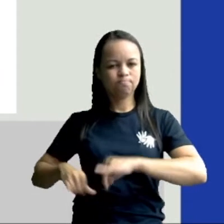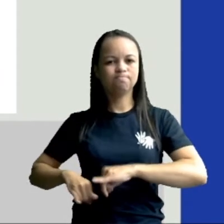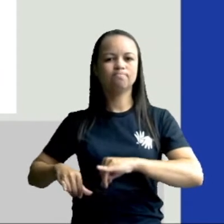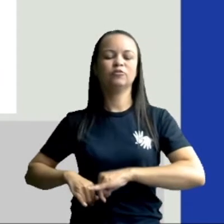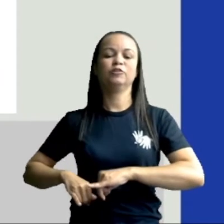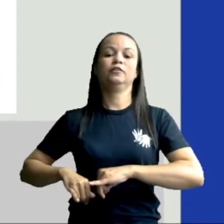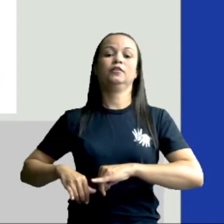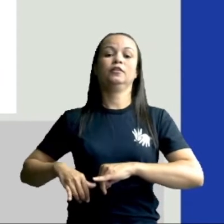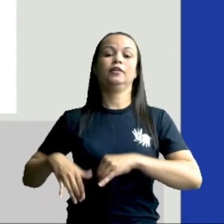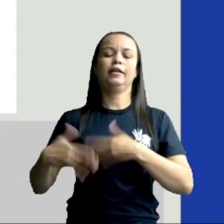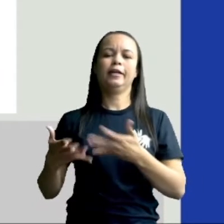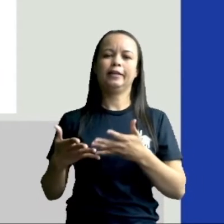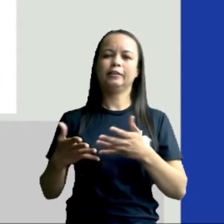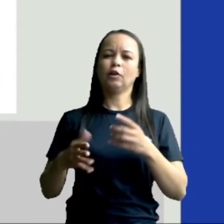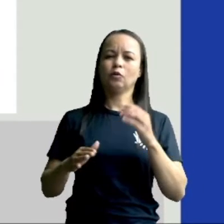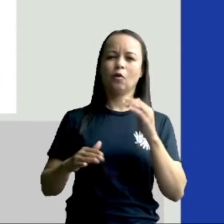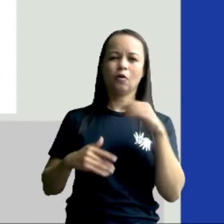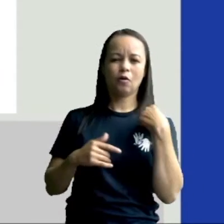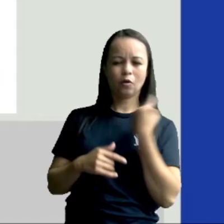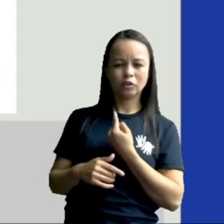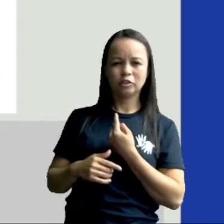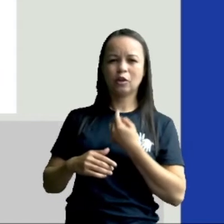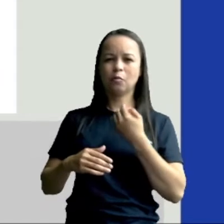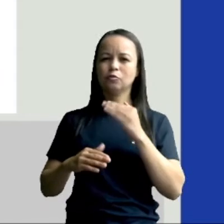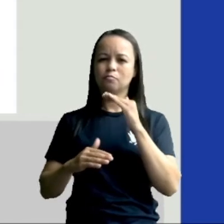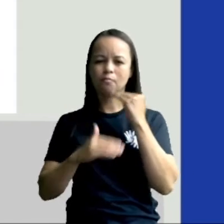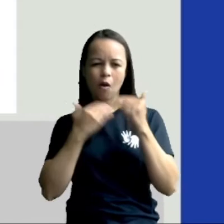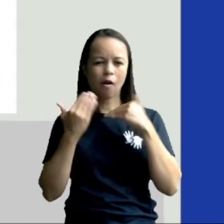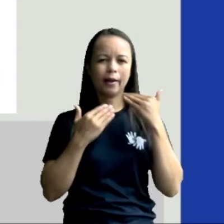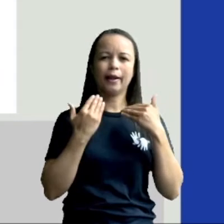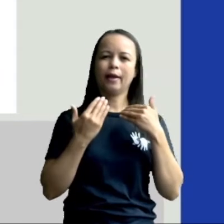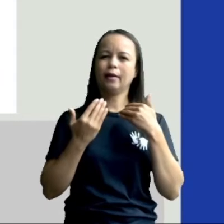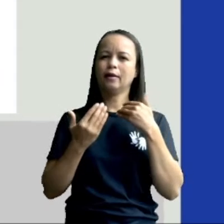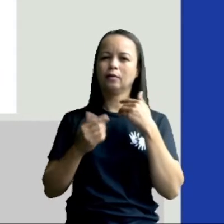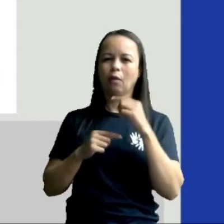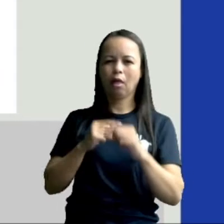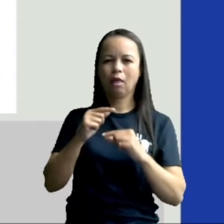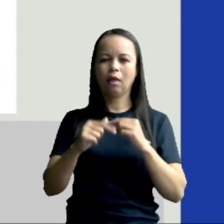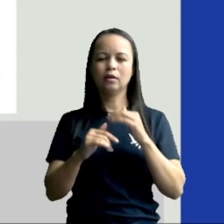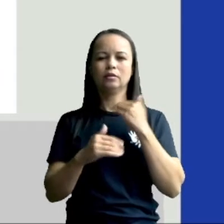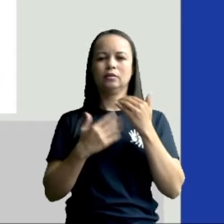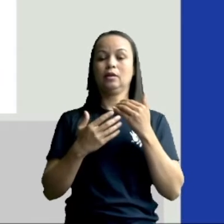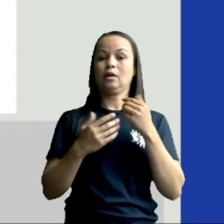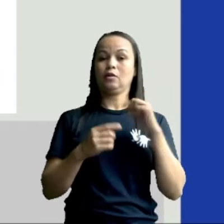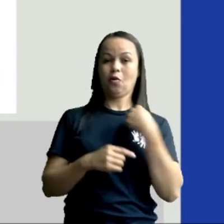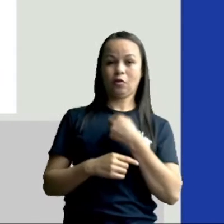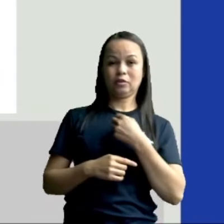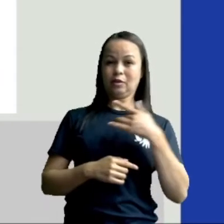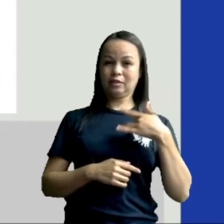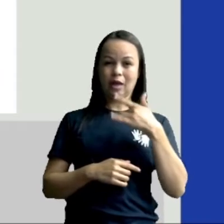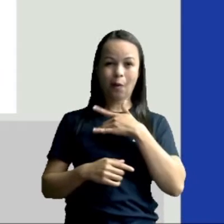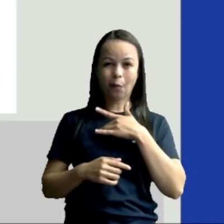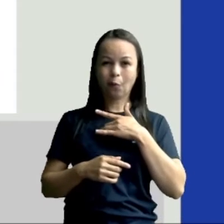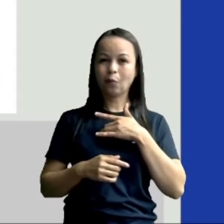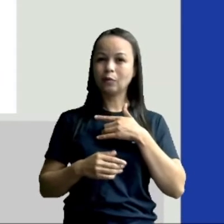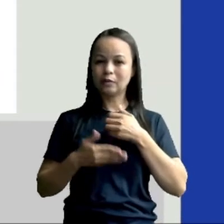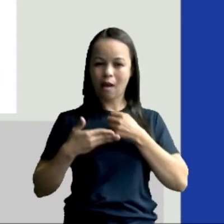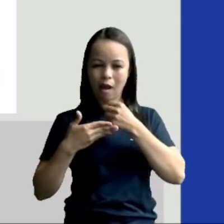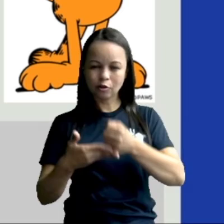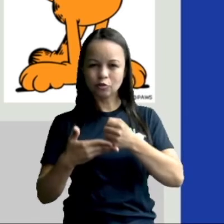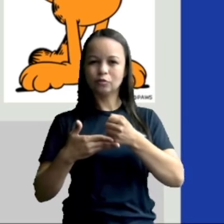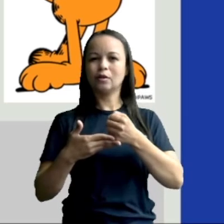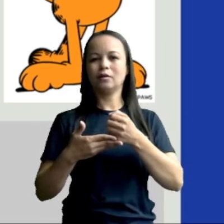está se automatando, mas gente, a gente está se automutilando. A gente não está conservando a nossa saúde.